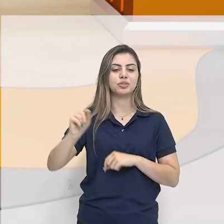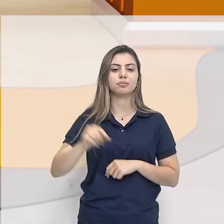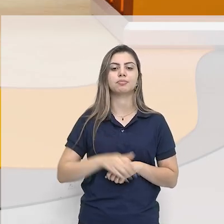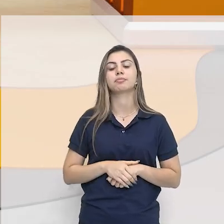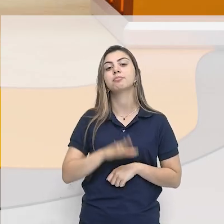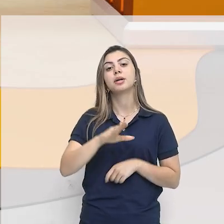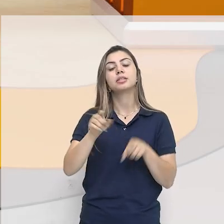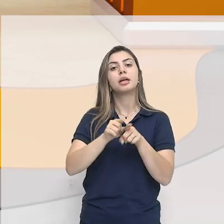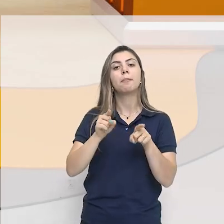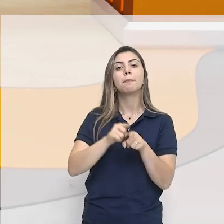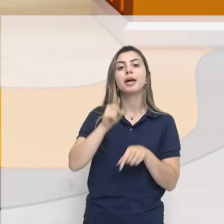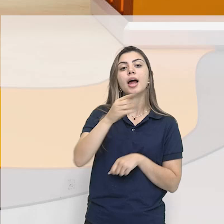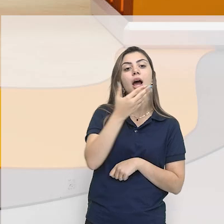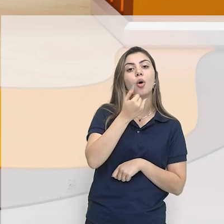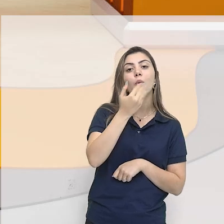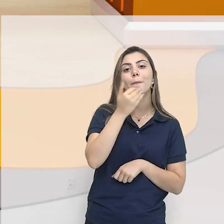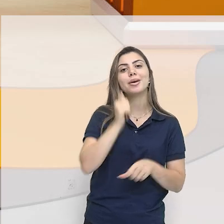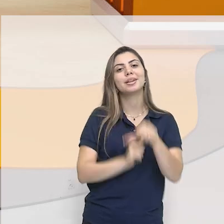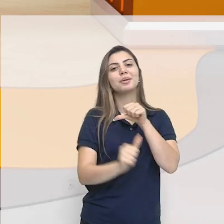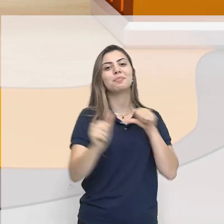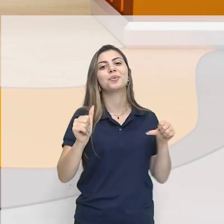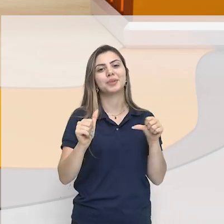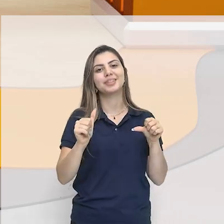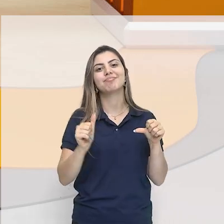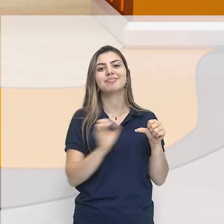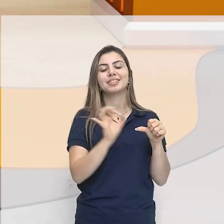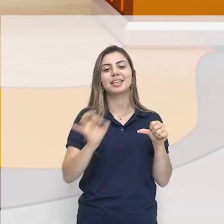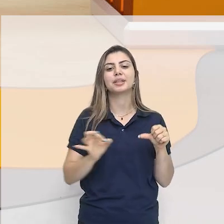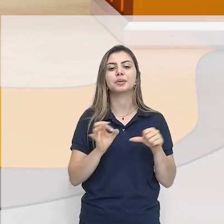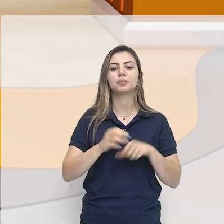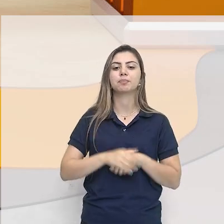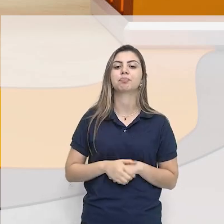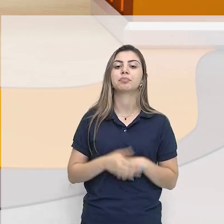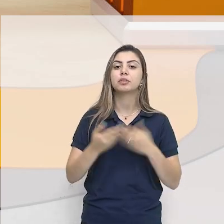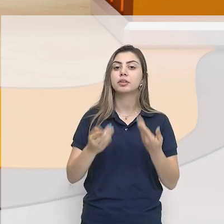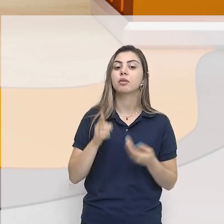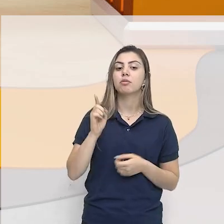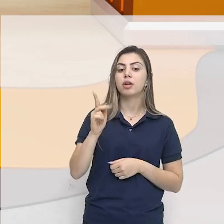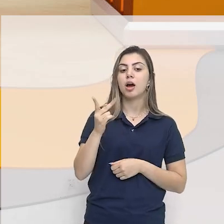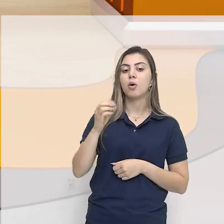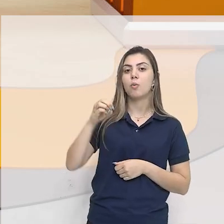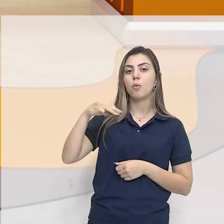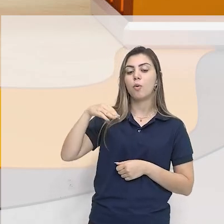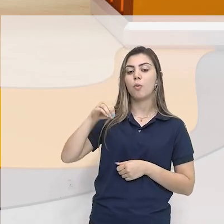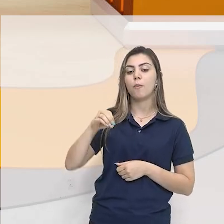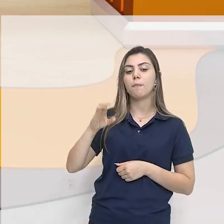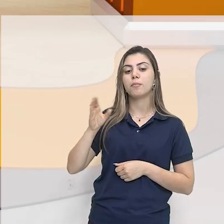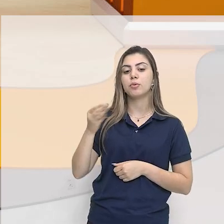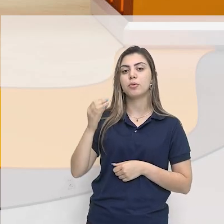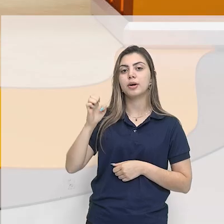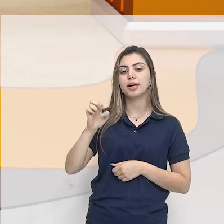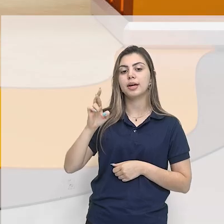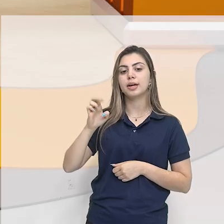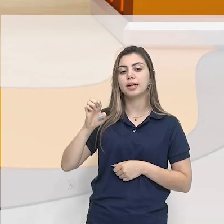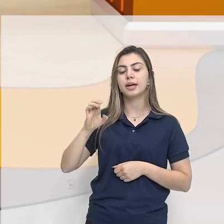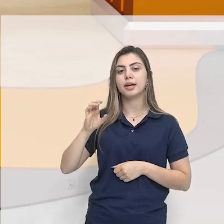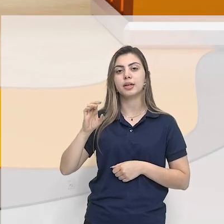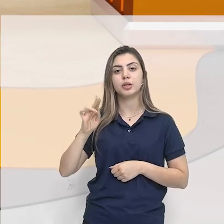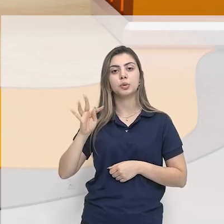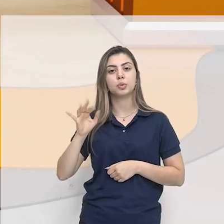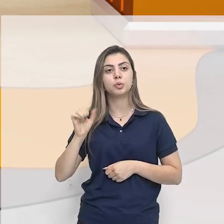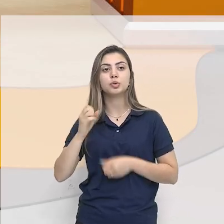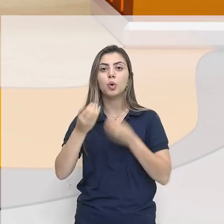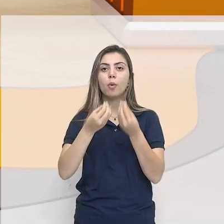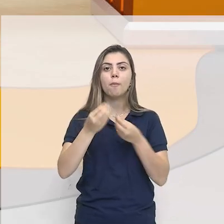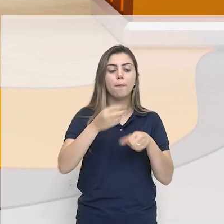quê? A alimentação, ela muda a partir do domínio do fogo, tá? Então, o Homo erectus produzia instrumentos